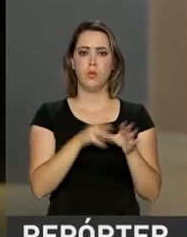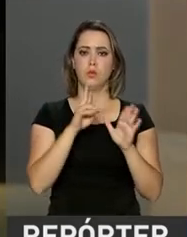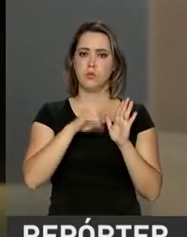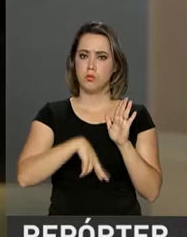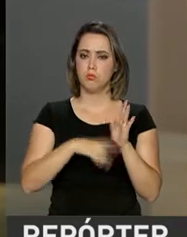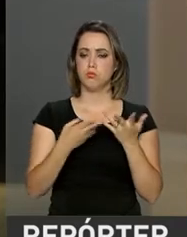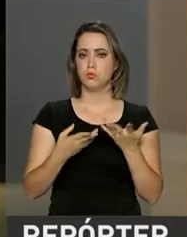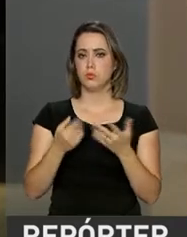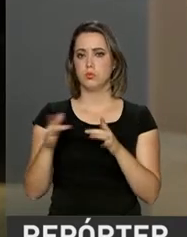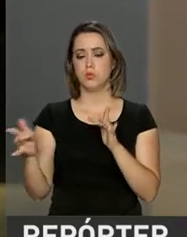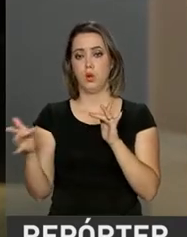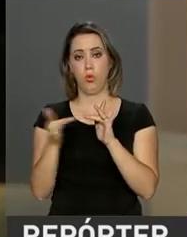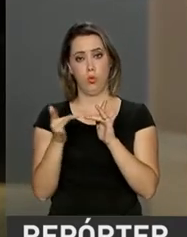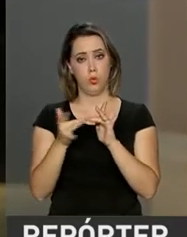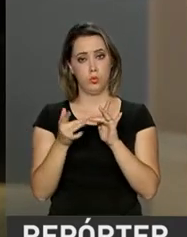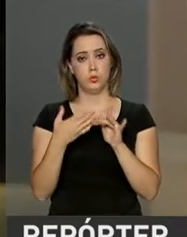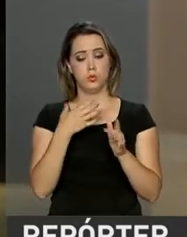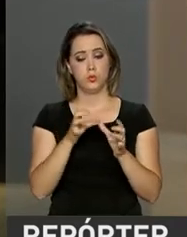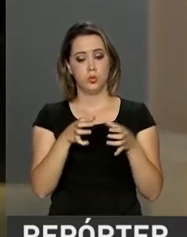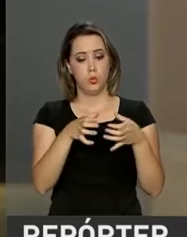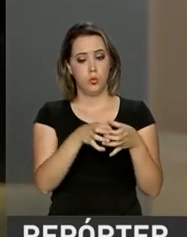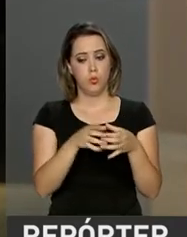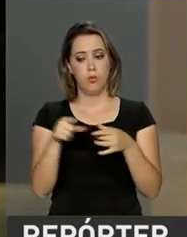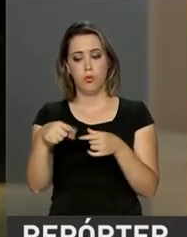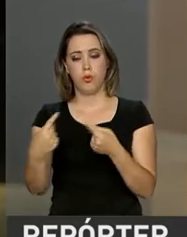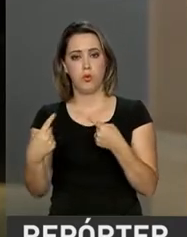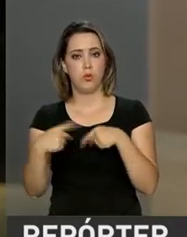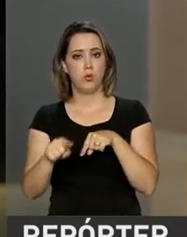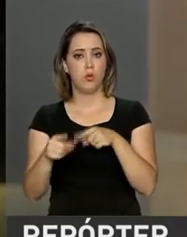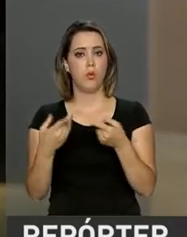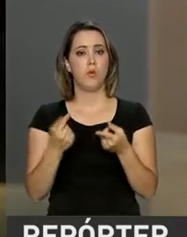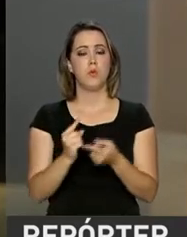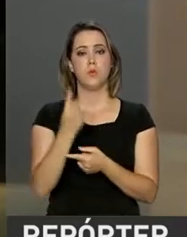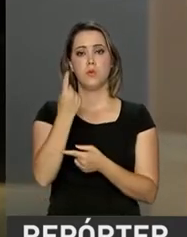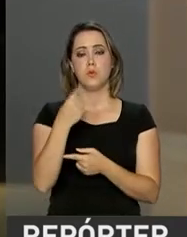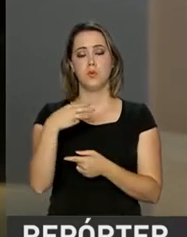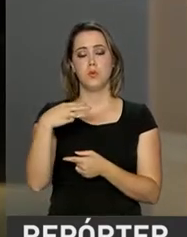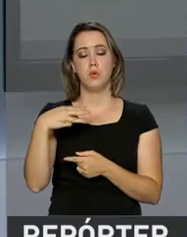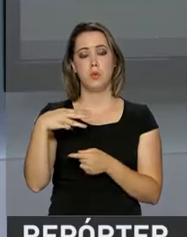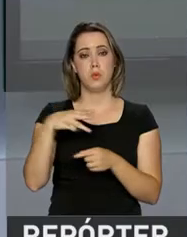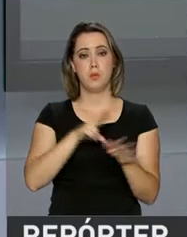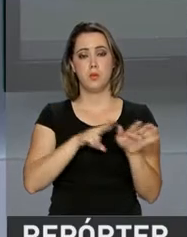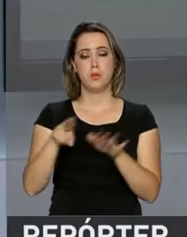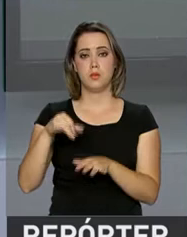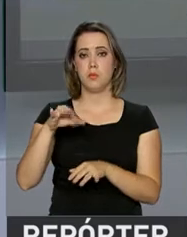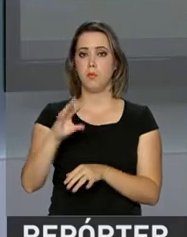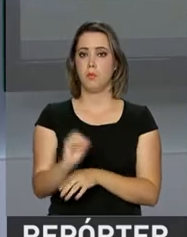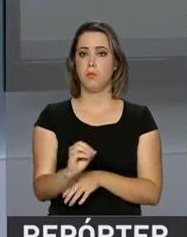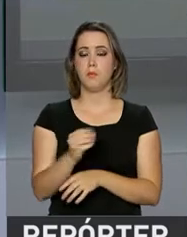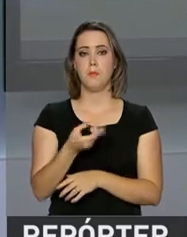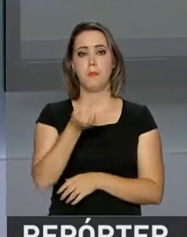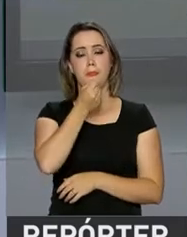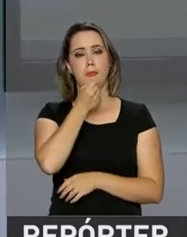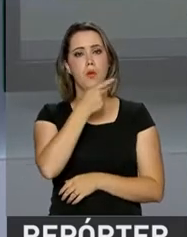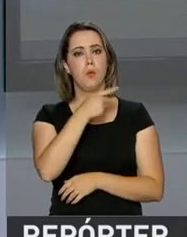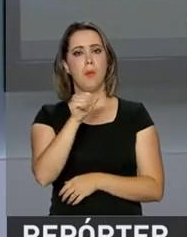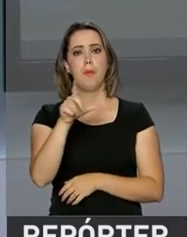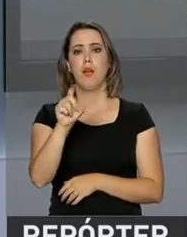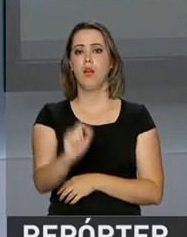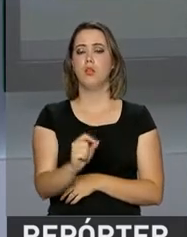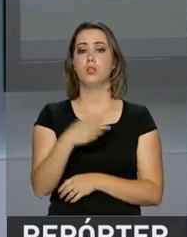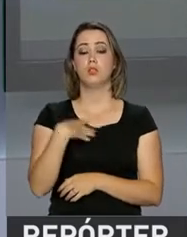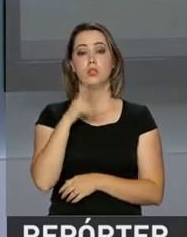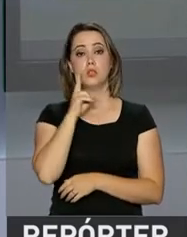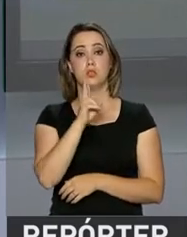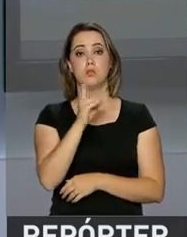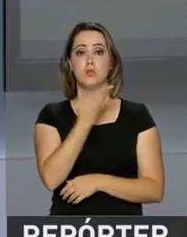e oposição prevê que essa votação deve ocorrer na primeira semana de maio. E o repórter Paulo La Sálvia, que